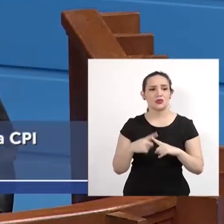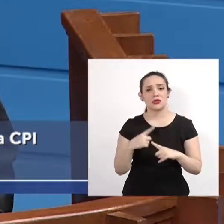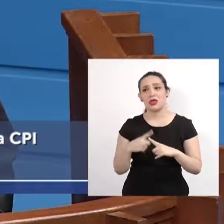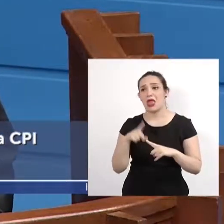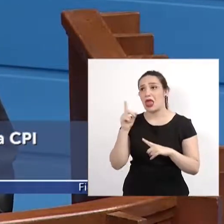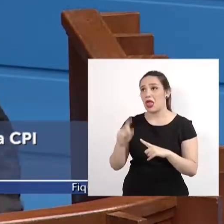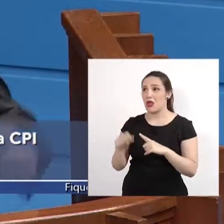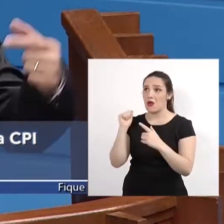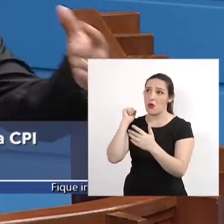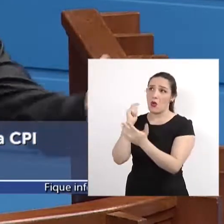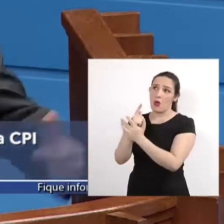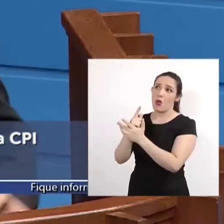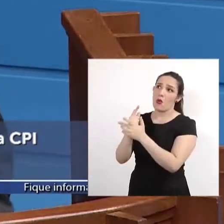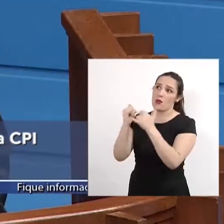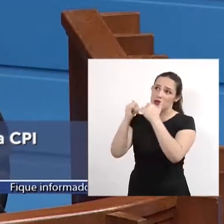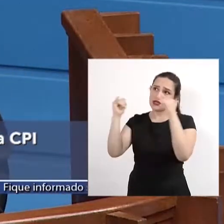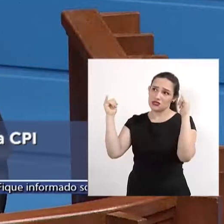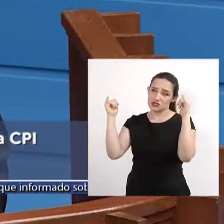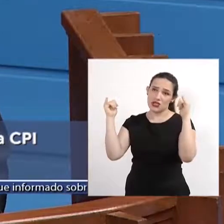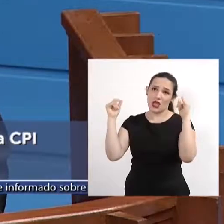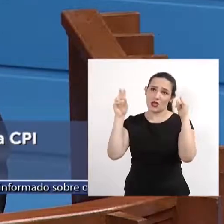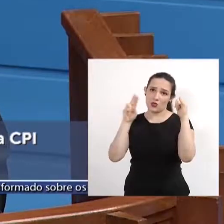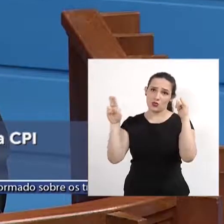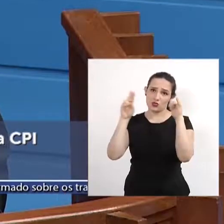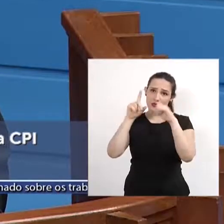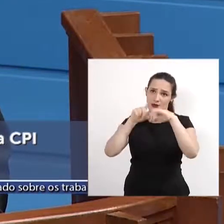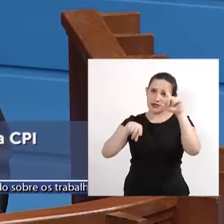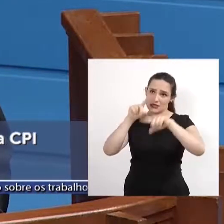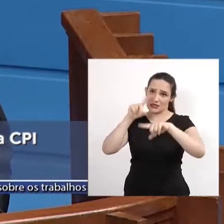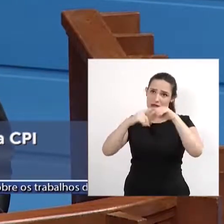distribuição, da linha de transmissão?